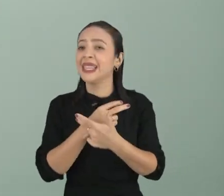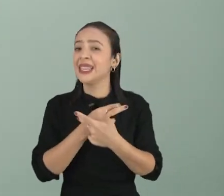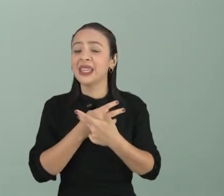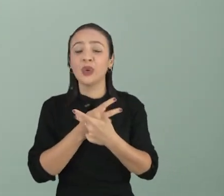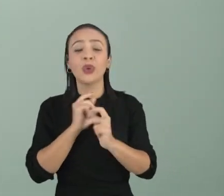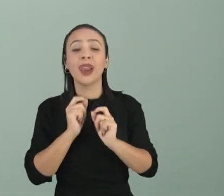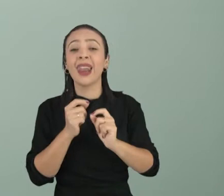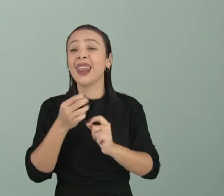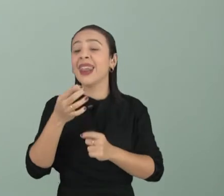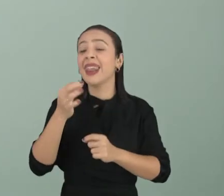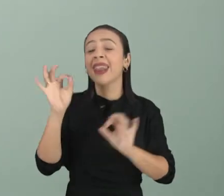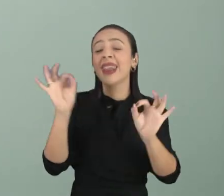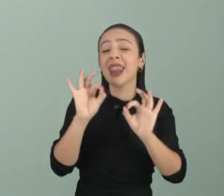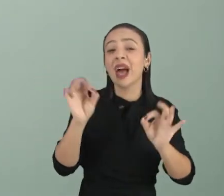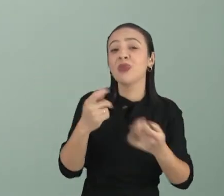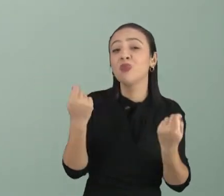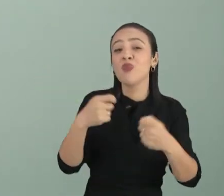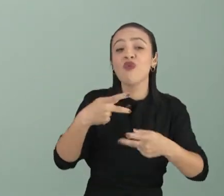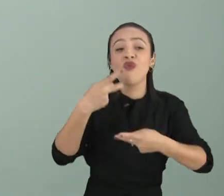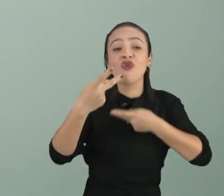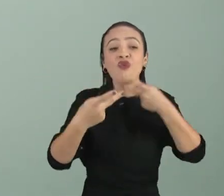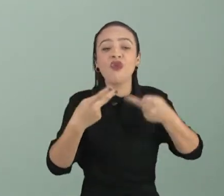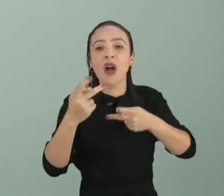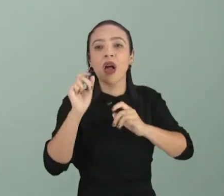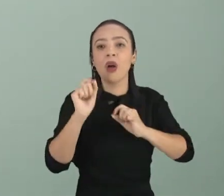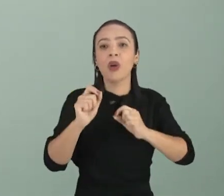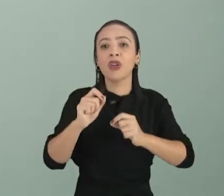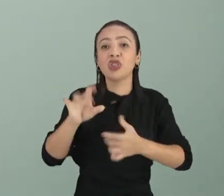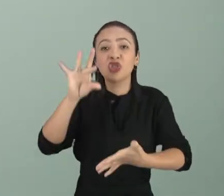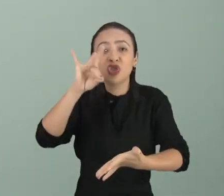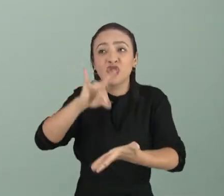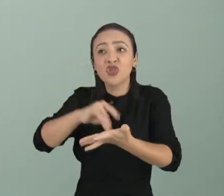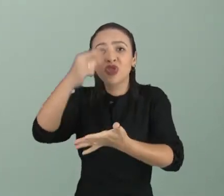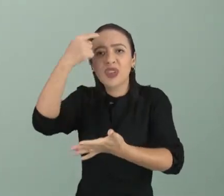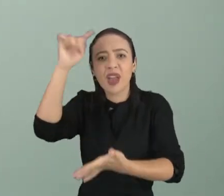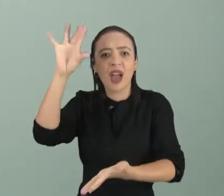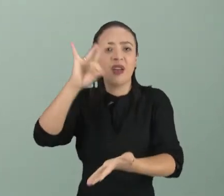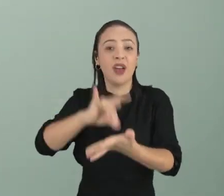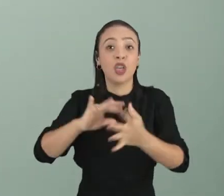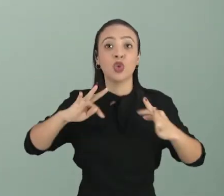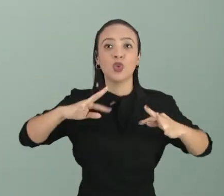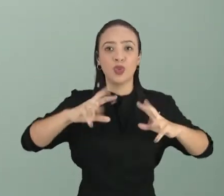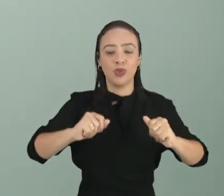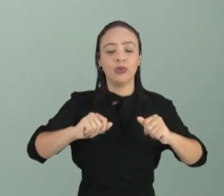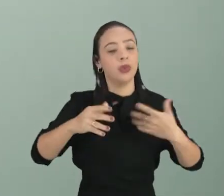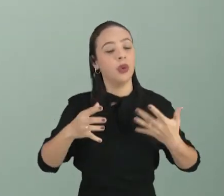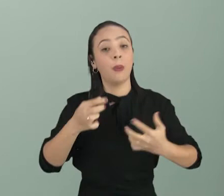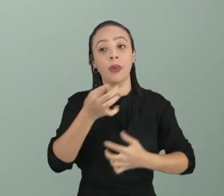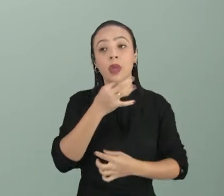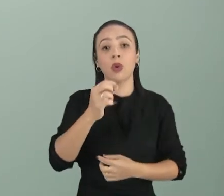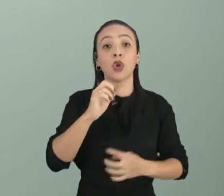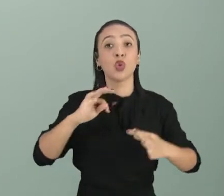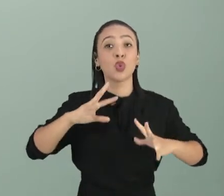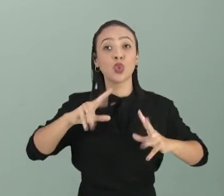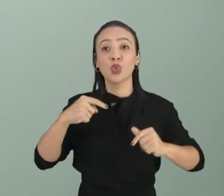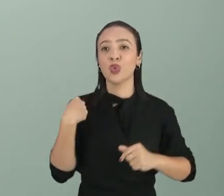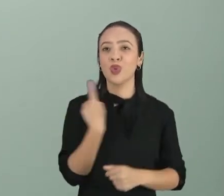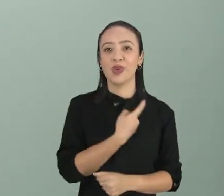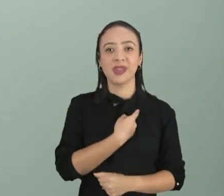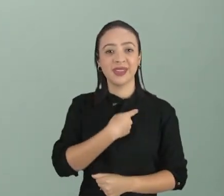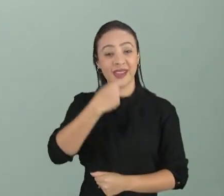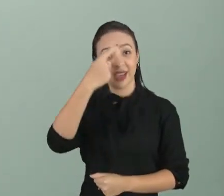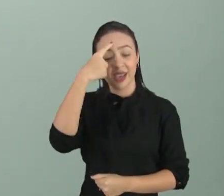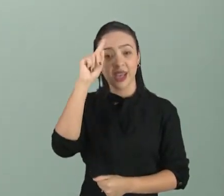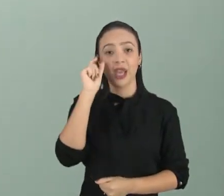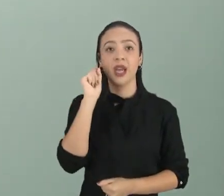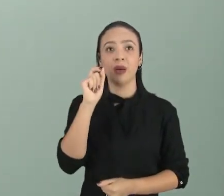nós reproduzimos, do que nós falamos, é original. Para ele, todo o nosso discurso, toda a nossa fala,